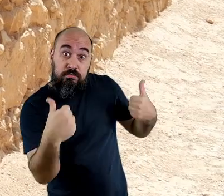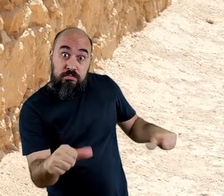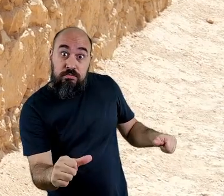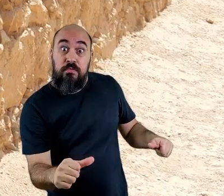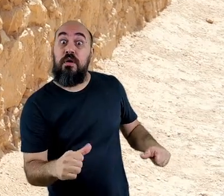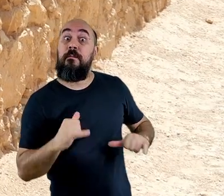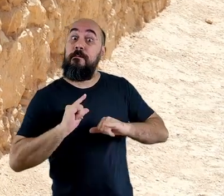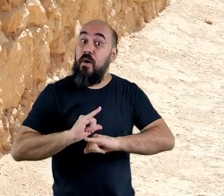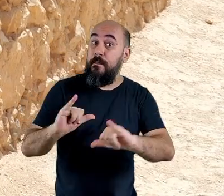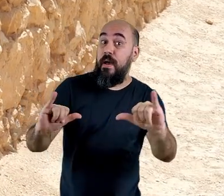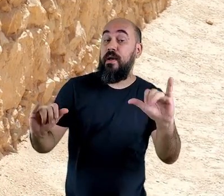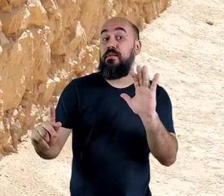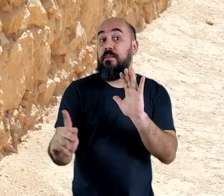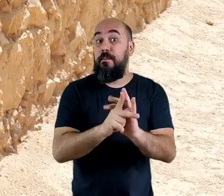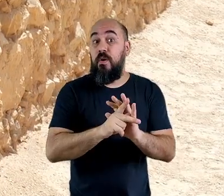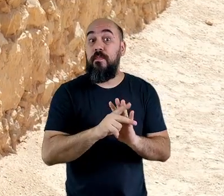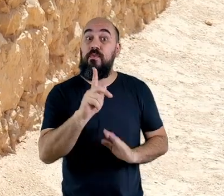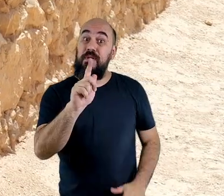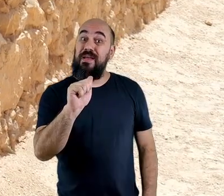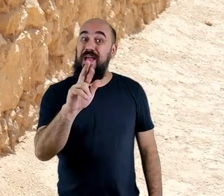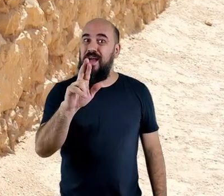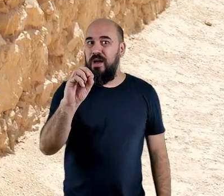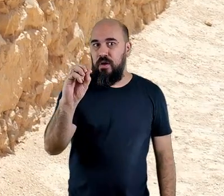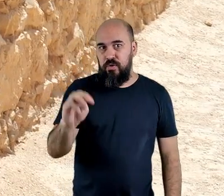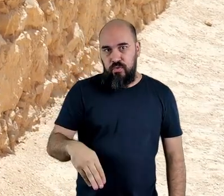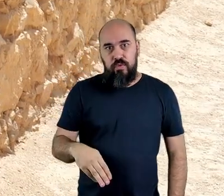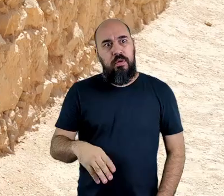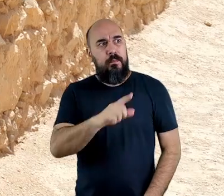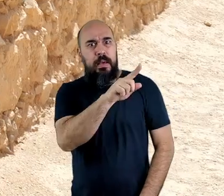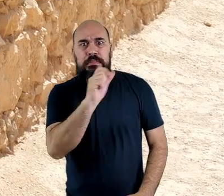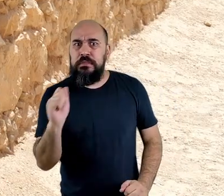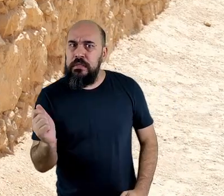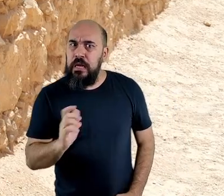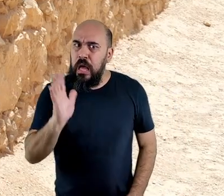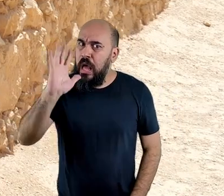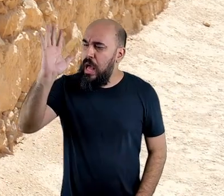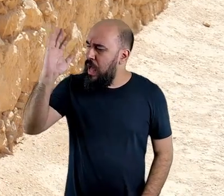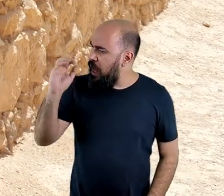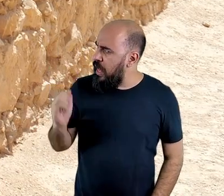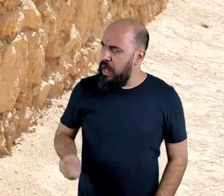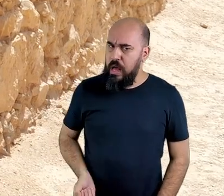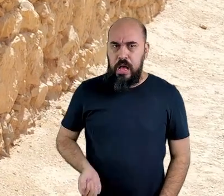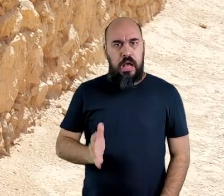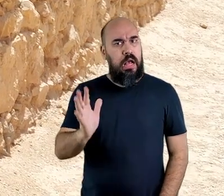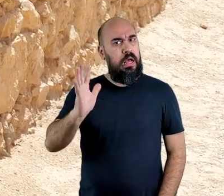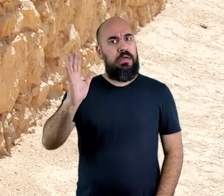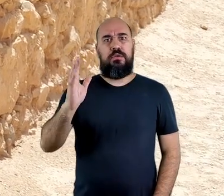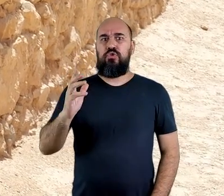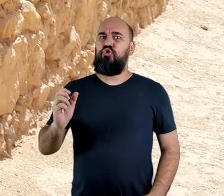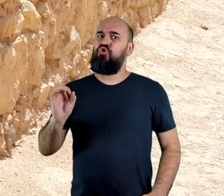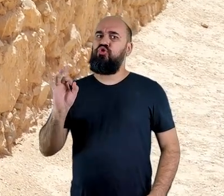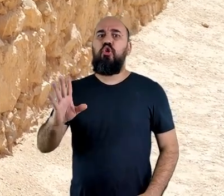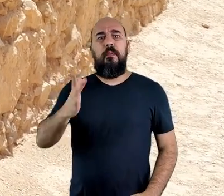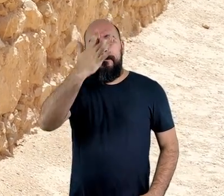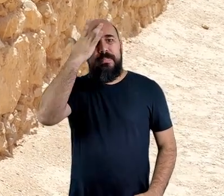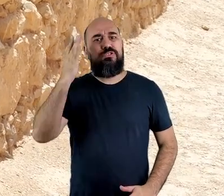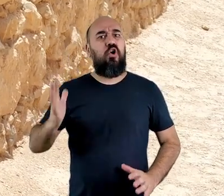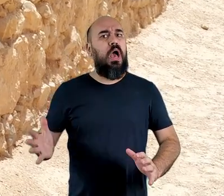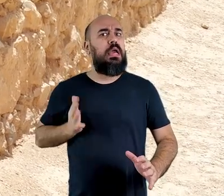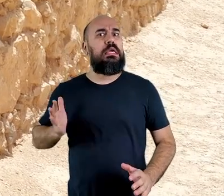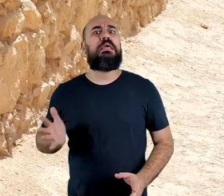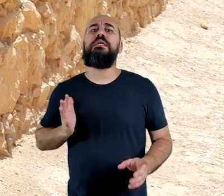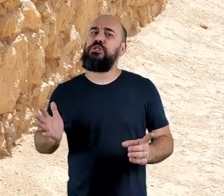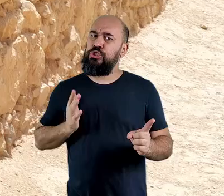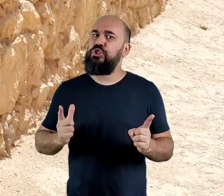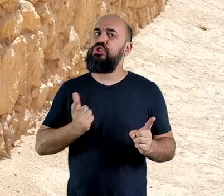muito famoso, muito clássico e, evidentemente, para quem tinha condição de pagar, porque ele era muito caro. Então você vê que